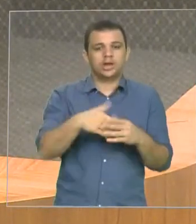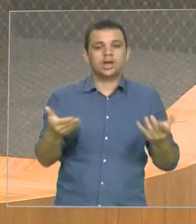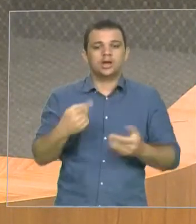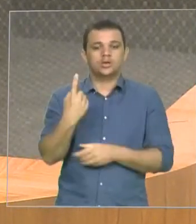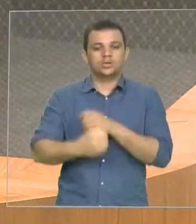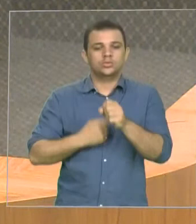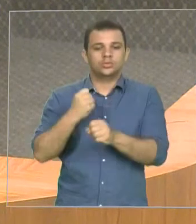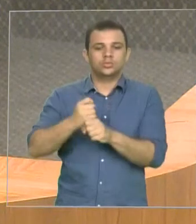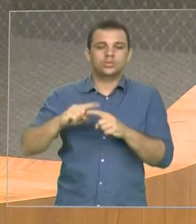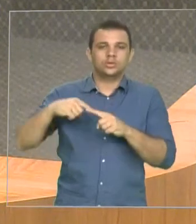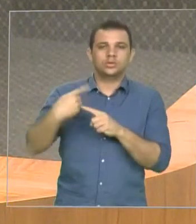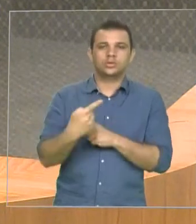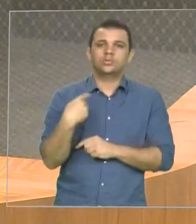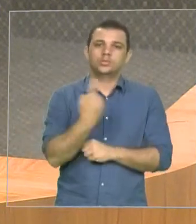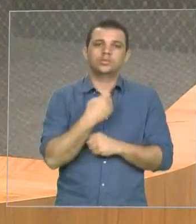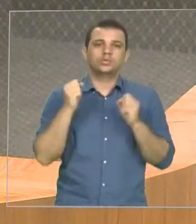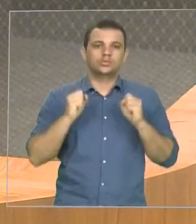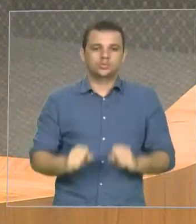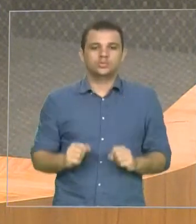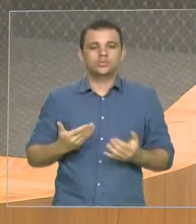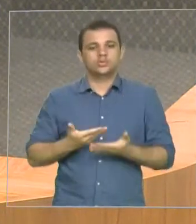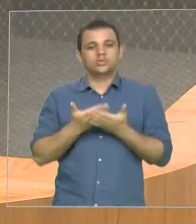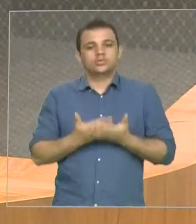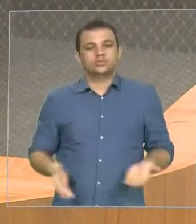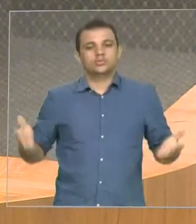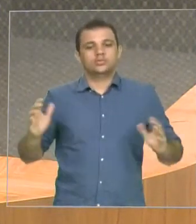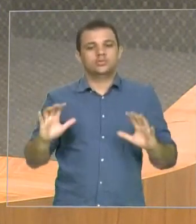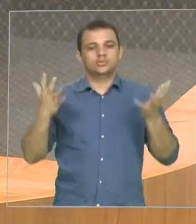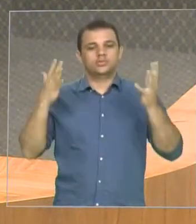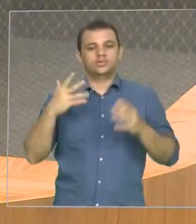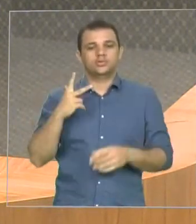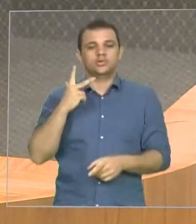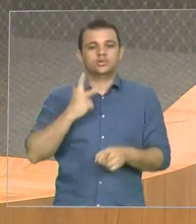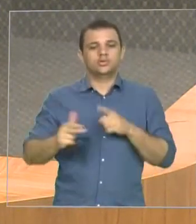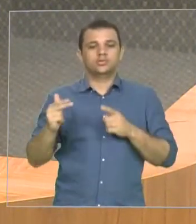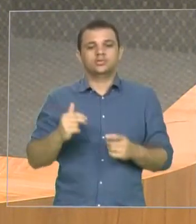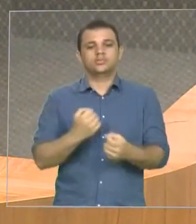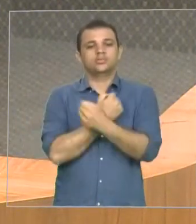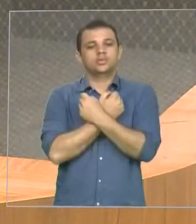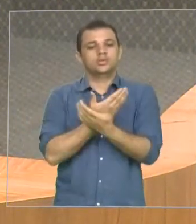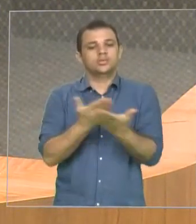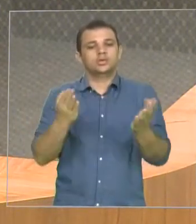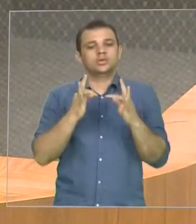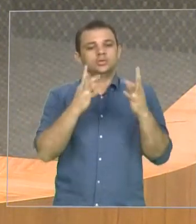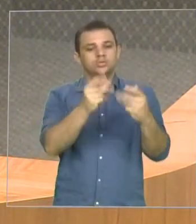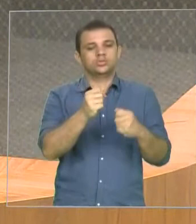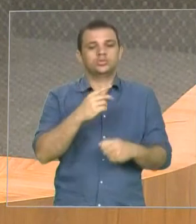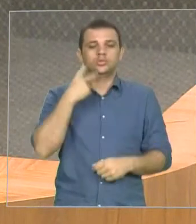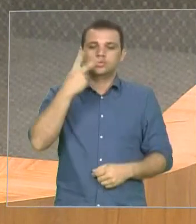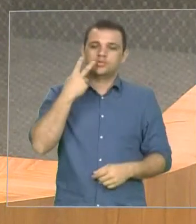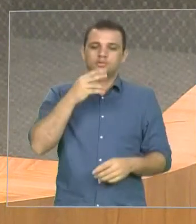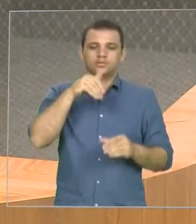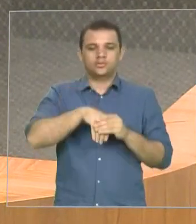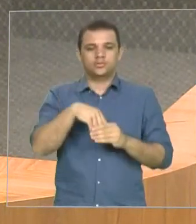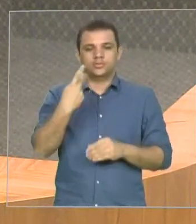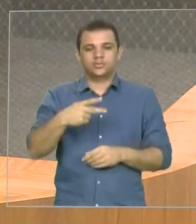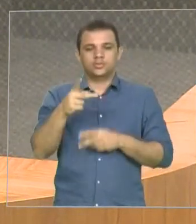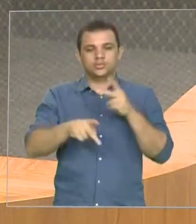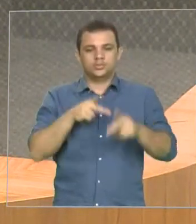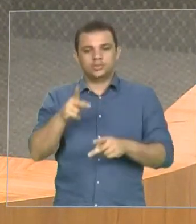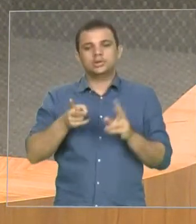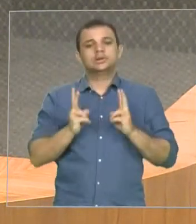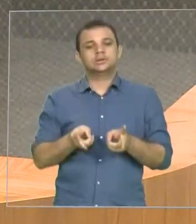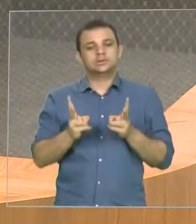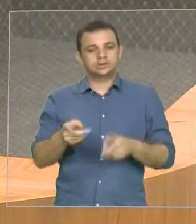que podemos comemorar essa vitória. Um grande abraço a todos vocês, vereadores eleitos pelo povo, e pode sempre